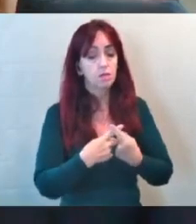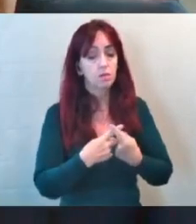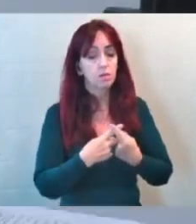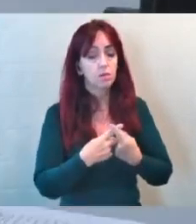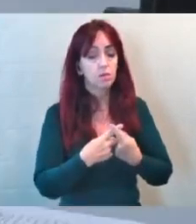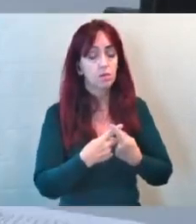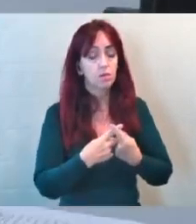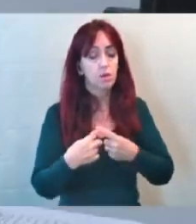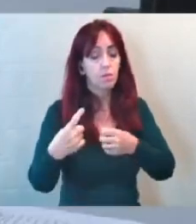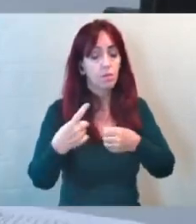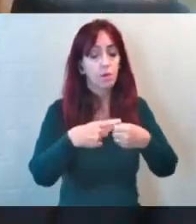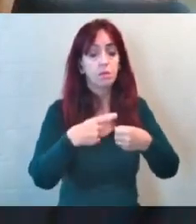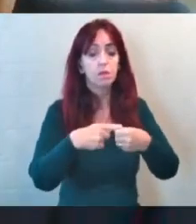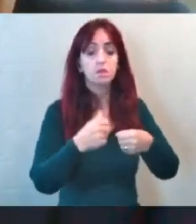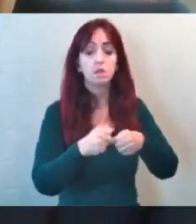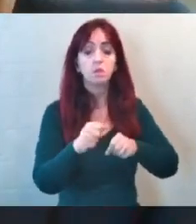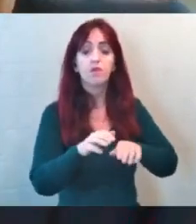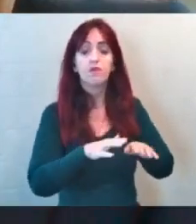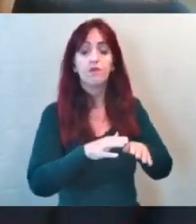Desde 2020.